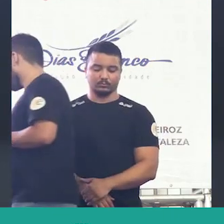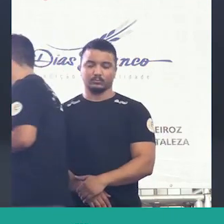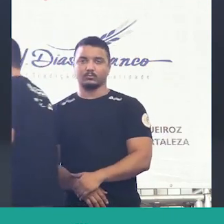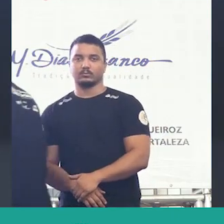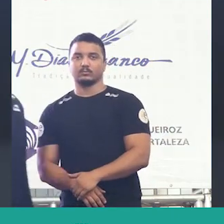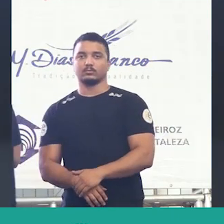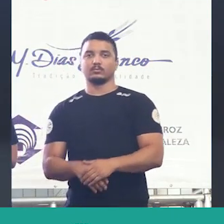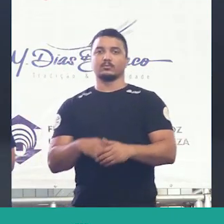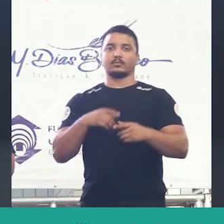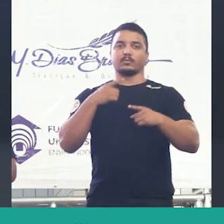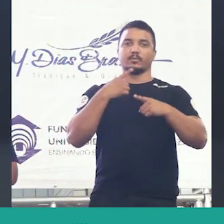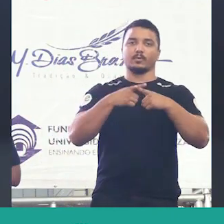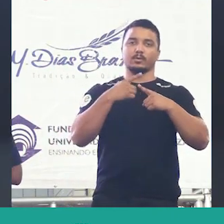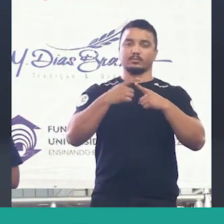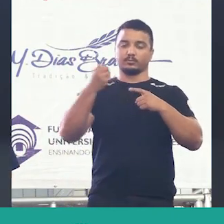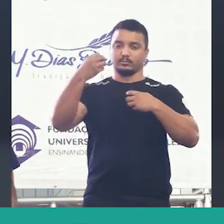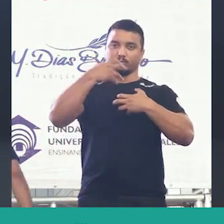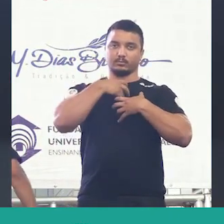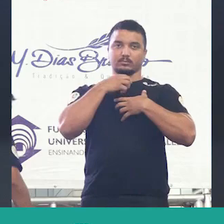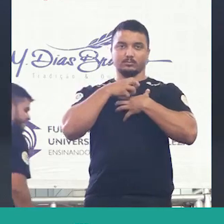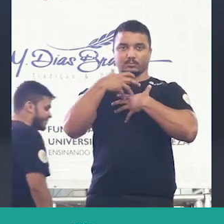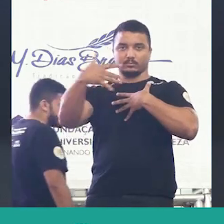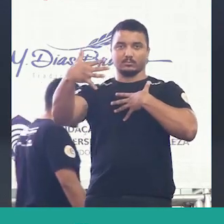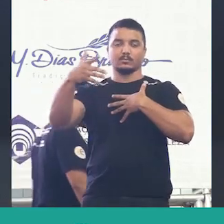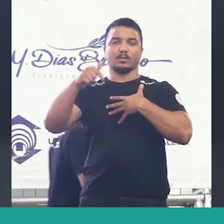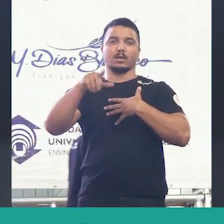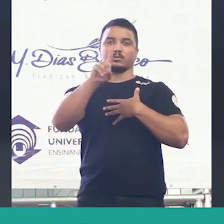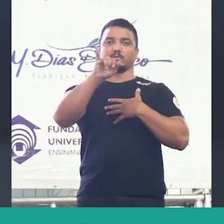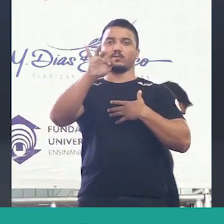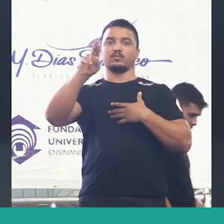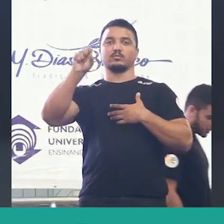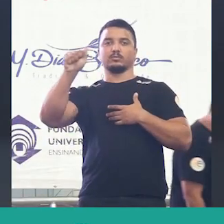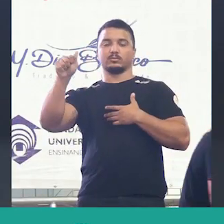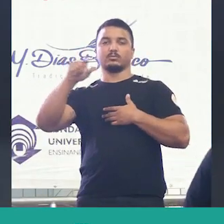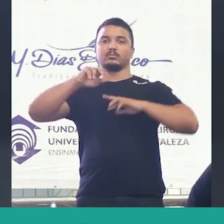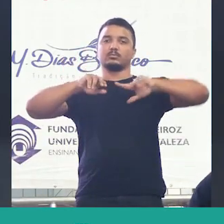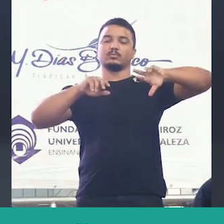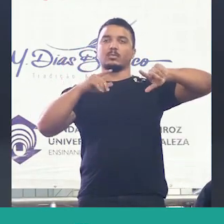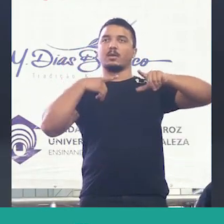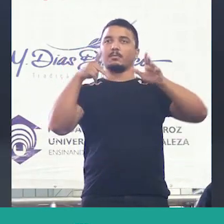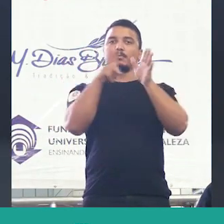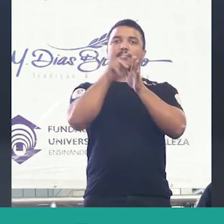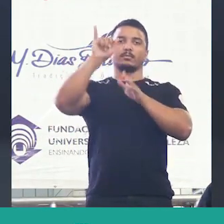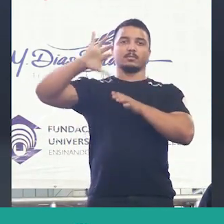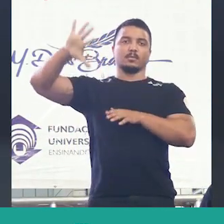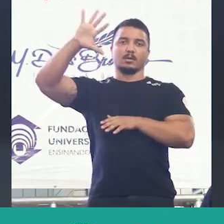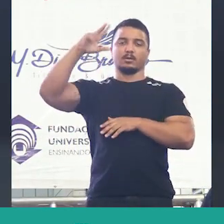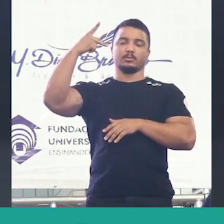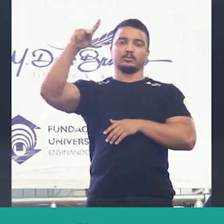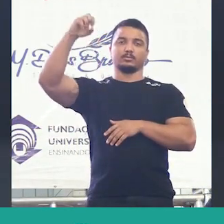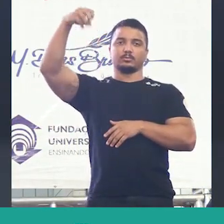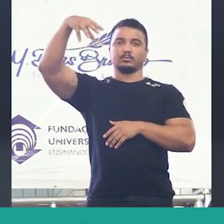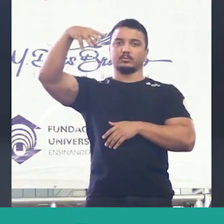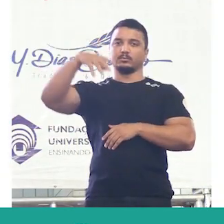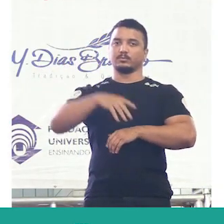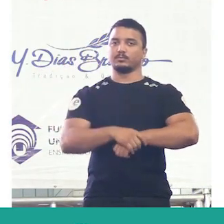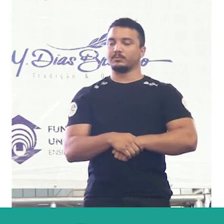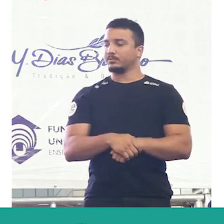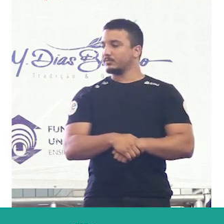de mim é difusa. Por isso que você vê o objeto refletor. Não vê a imagem das lâmpadas. Ok. Para